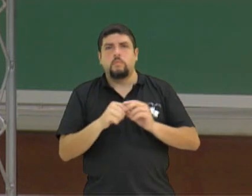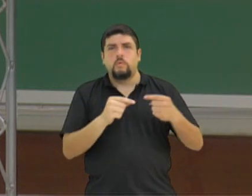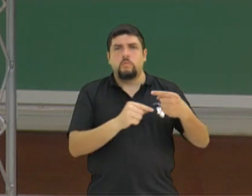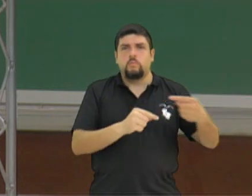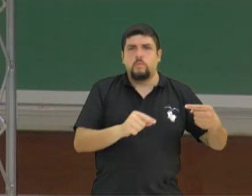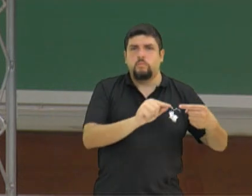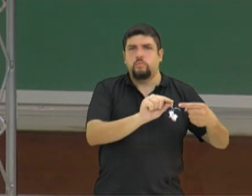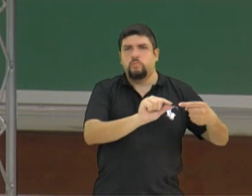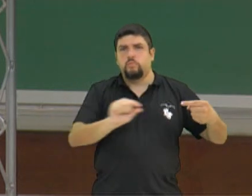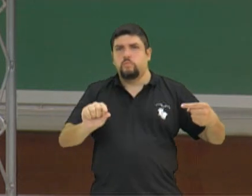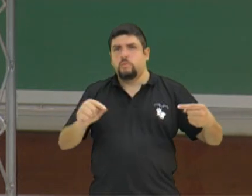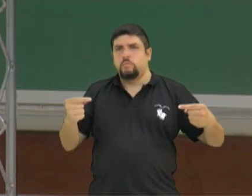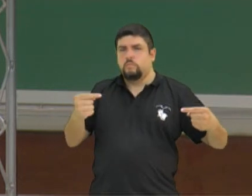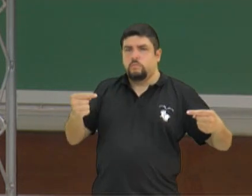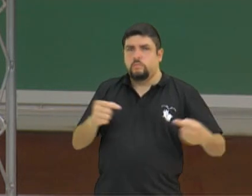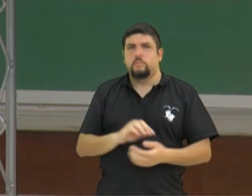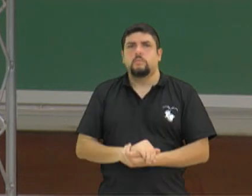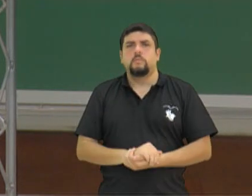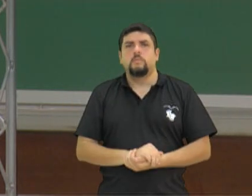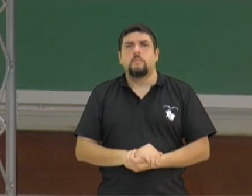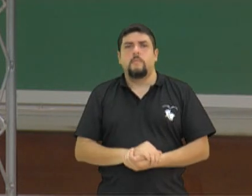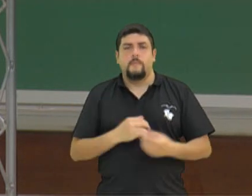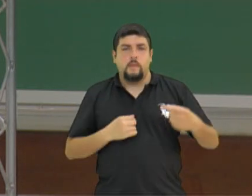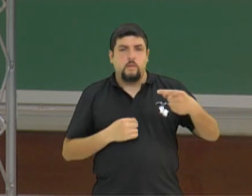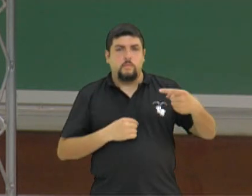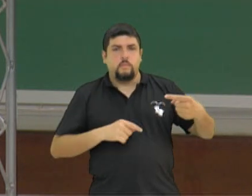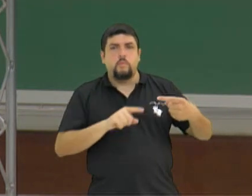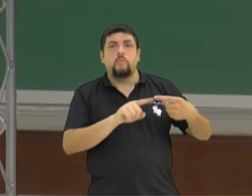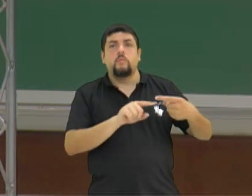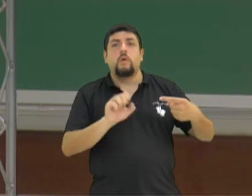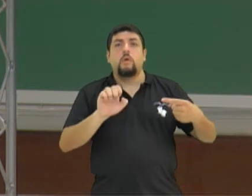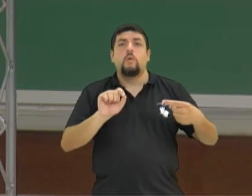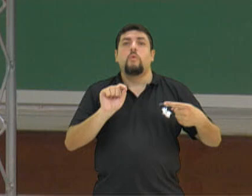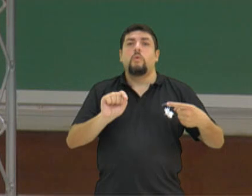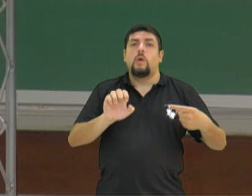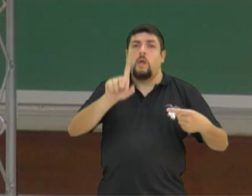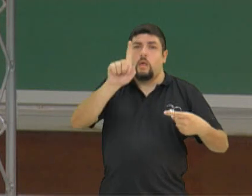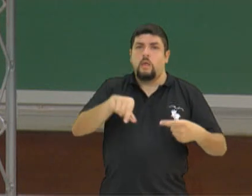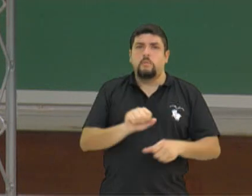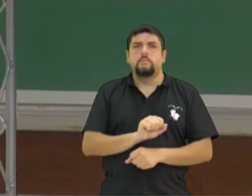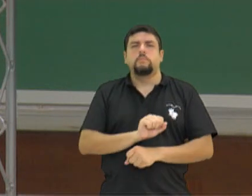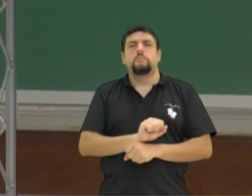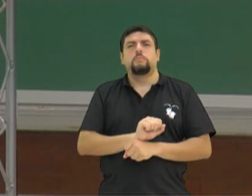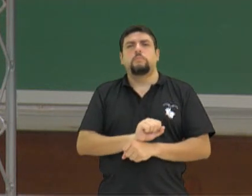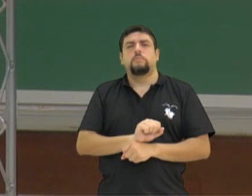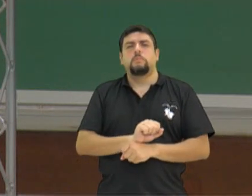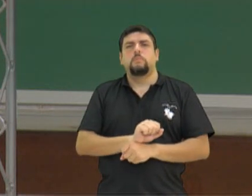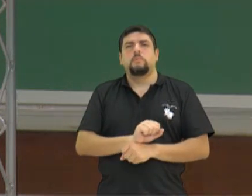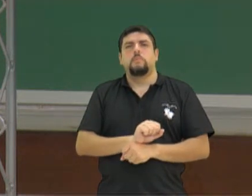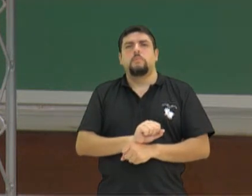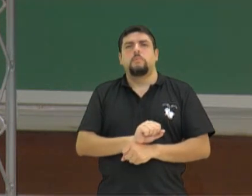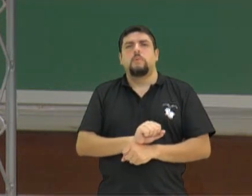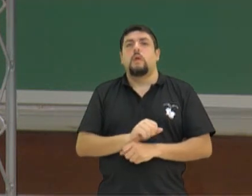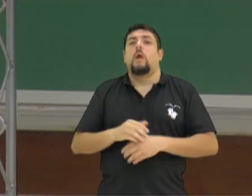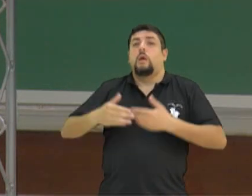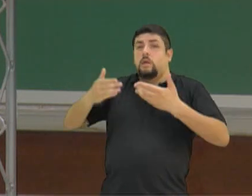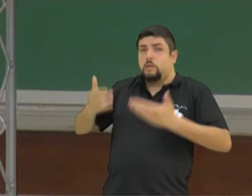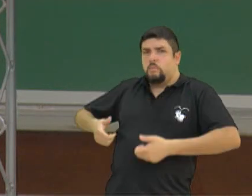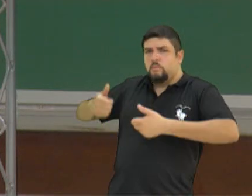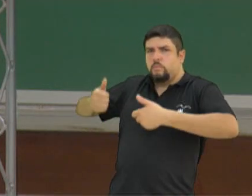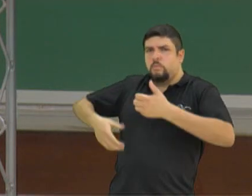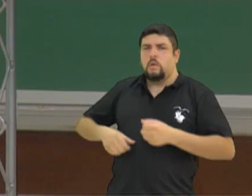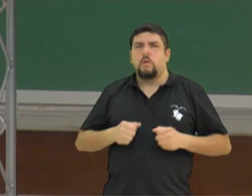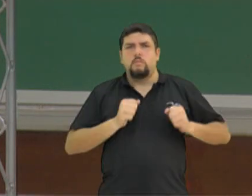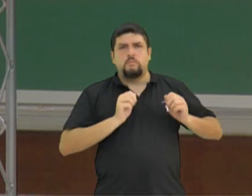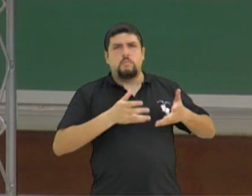o travessão. O travessão ele pressupõe uma pausa um pouco maior que a vírgula, né, e também chama um pouco mais a atenção do